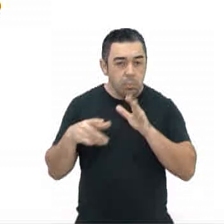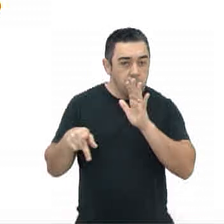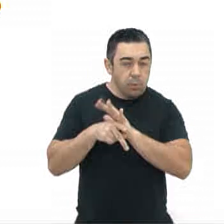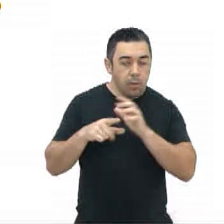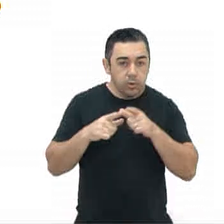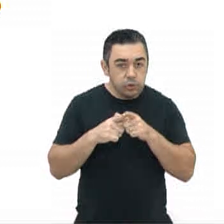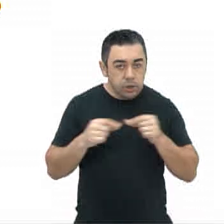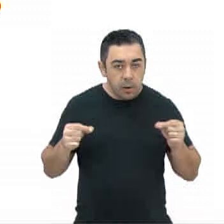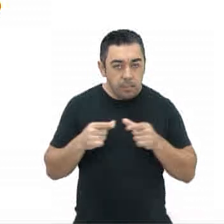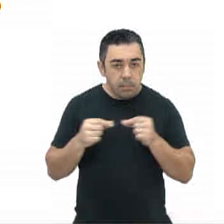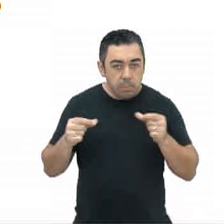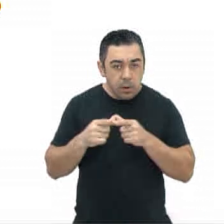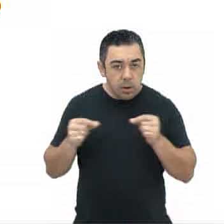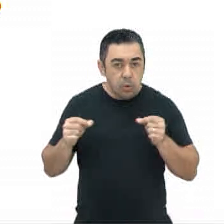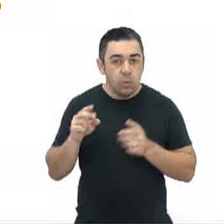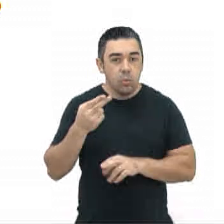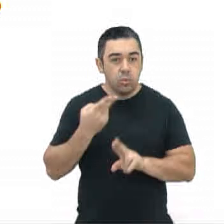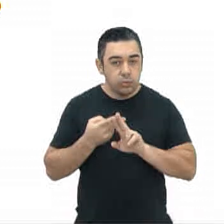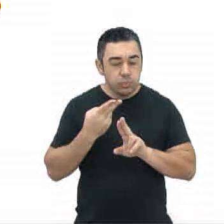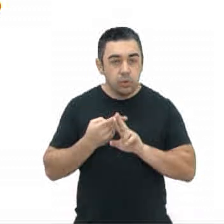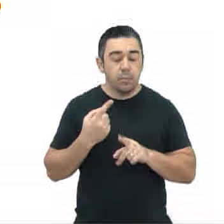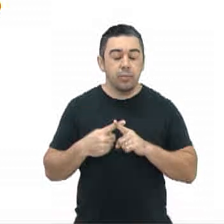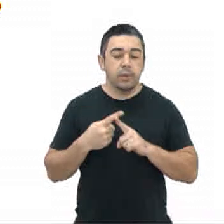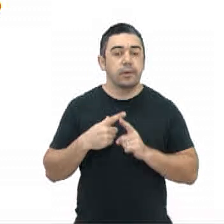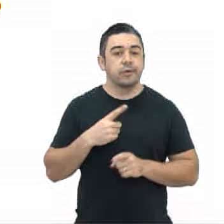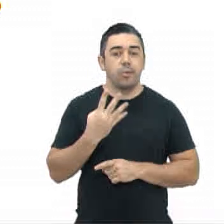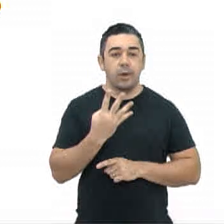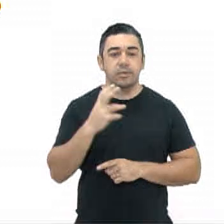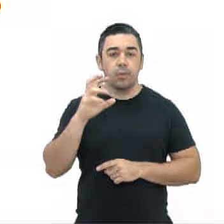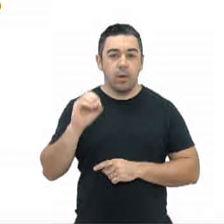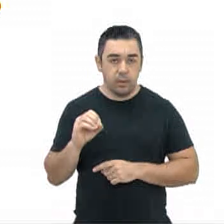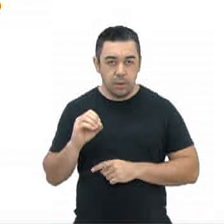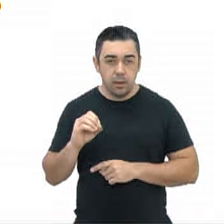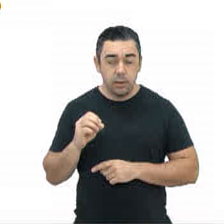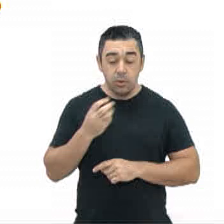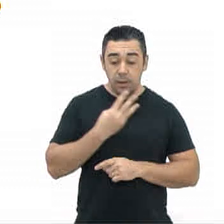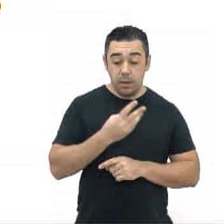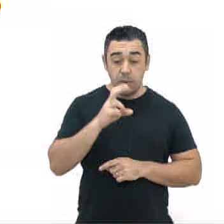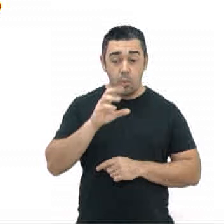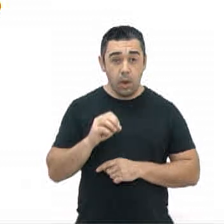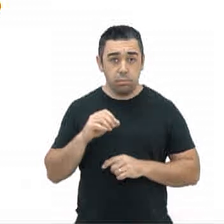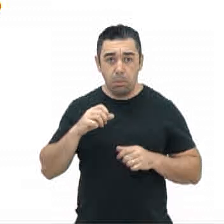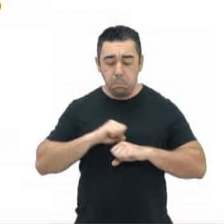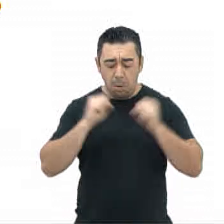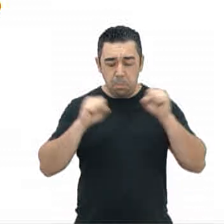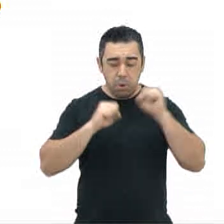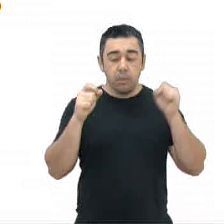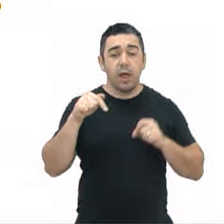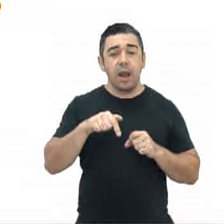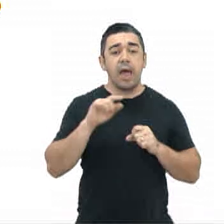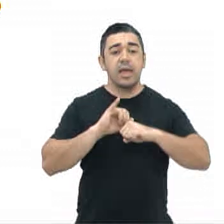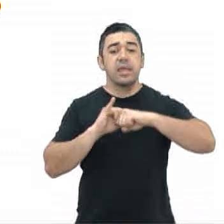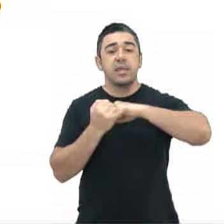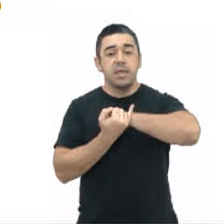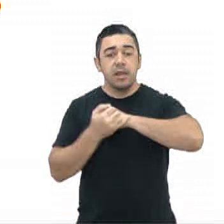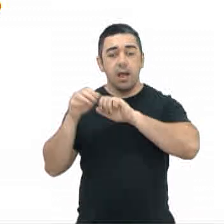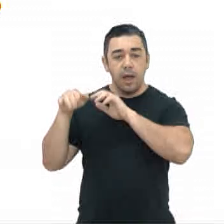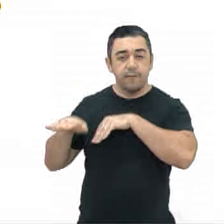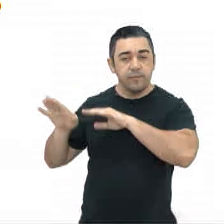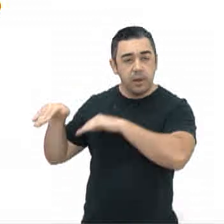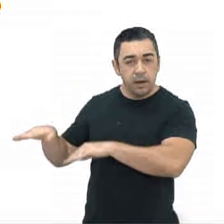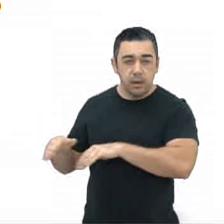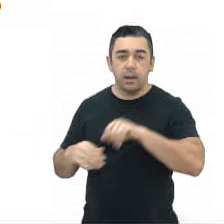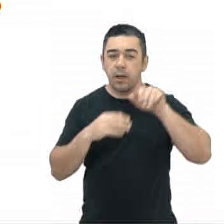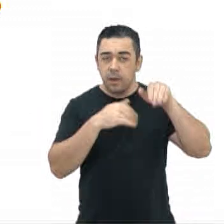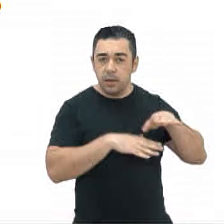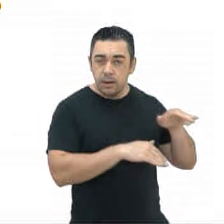Força Aérea Japonesa foi utilizado, porque eles tinham 450 aviões, numa base naval dos Estados Unidos, na ilha do Havaí. O presidente considerou o ataque